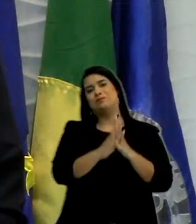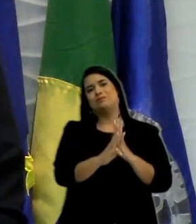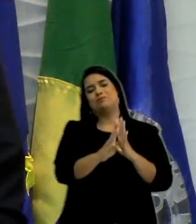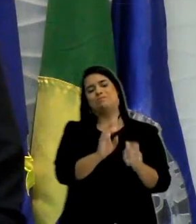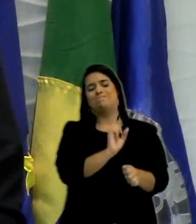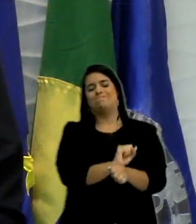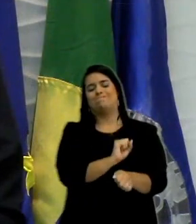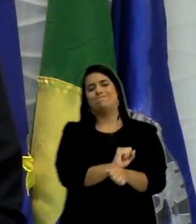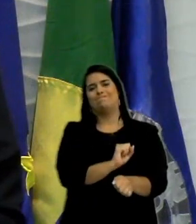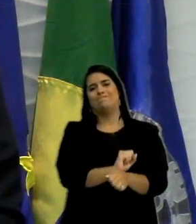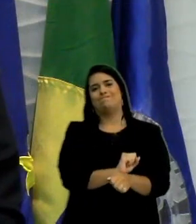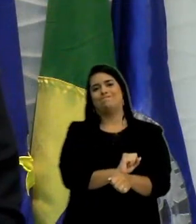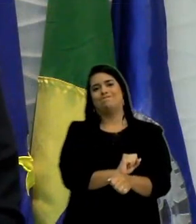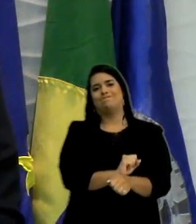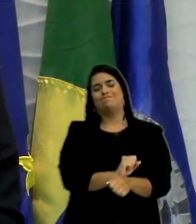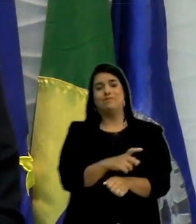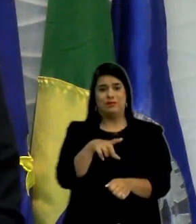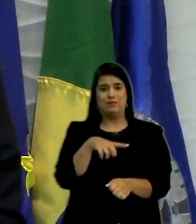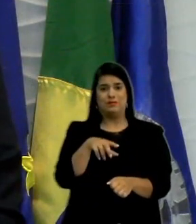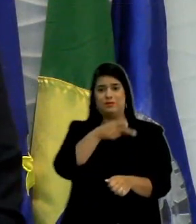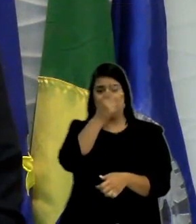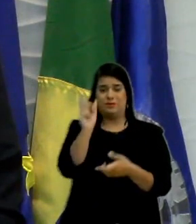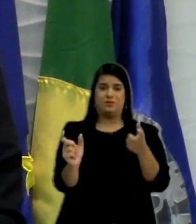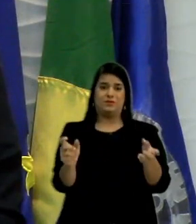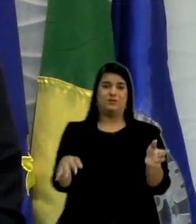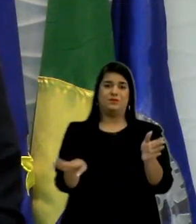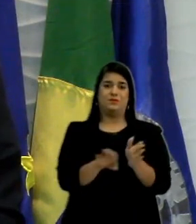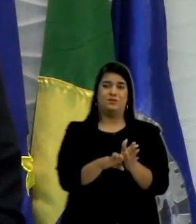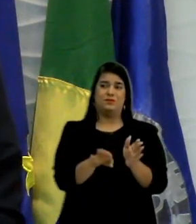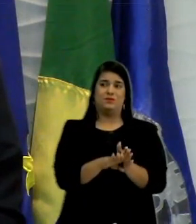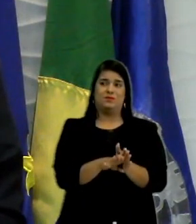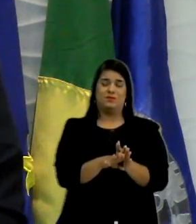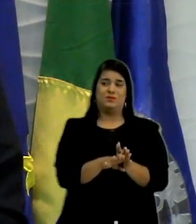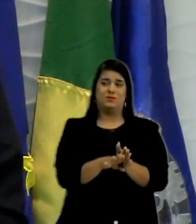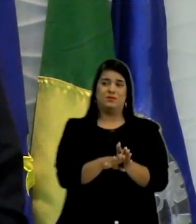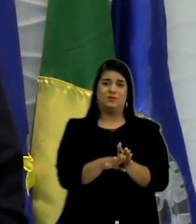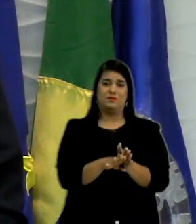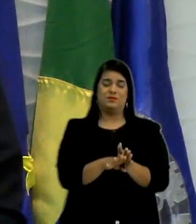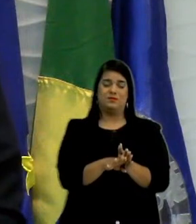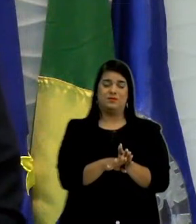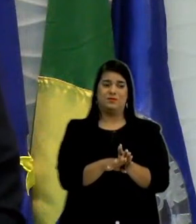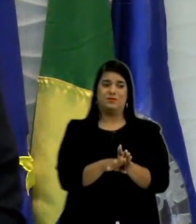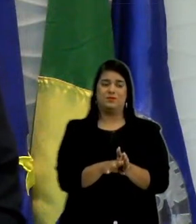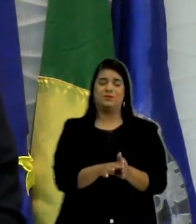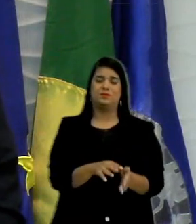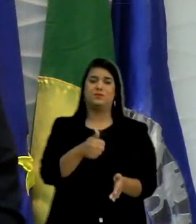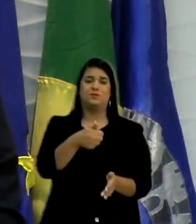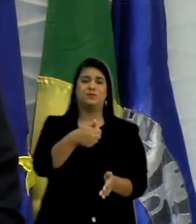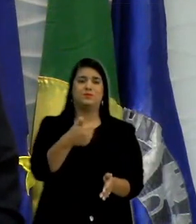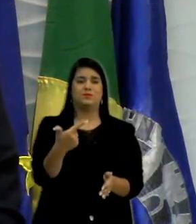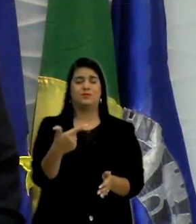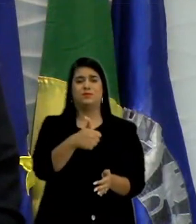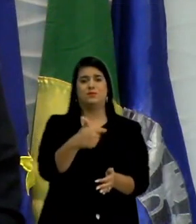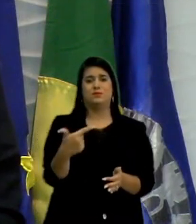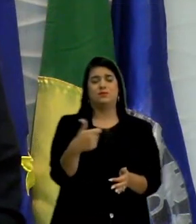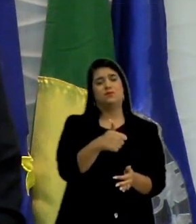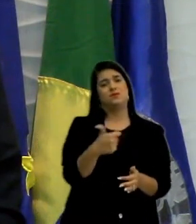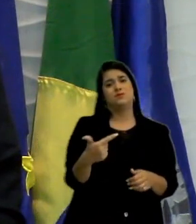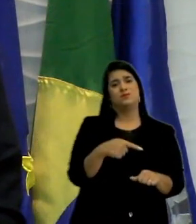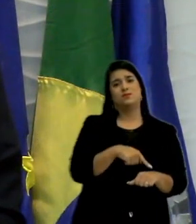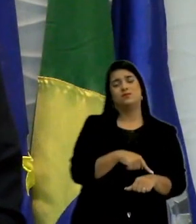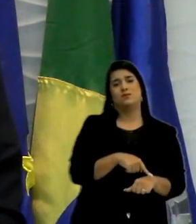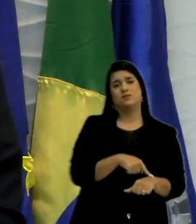Tem a pessoa lá que chegou meia-noite na fila. Então, essas pessoas ficam tudo lá fora. E se começar a chover, aí fica